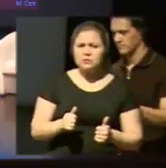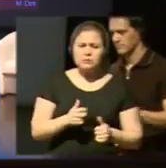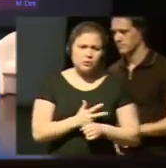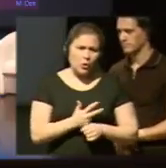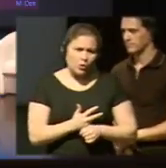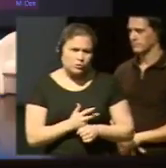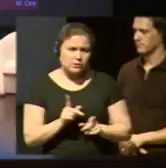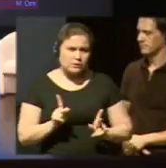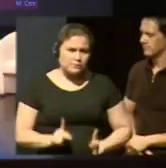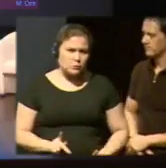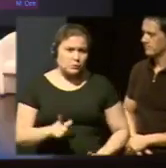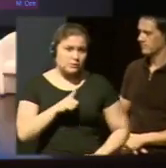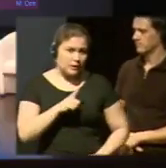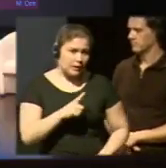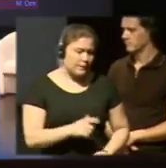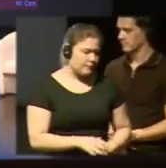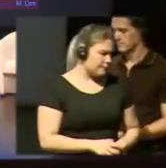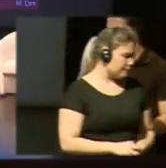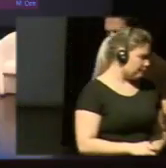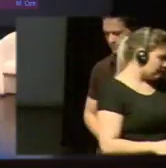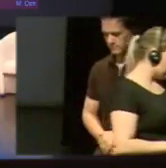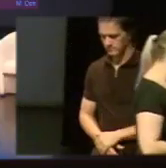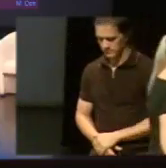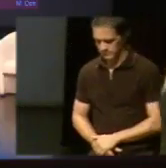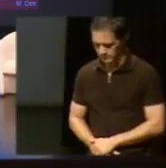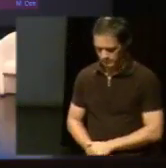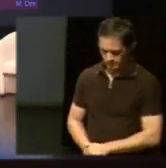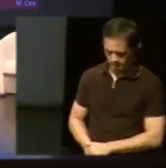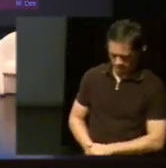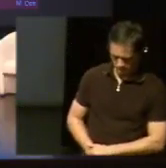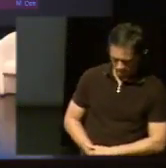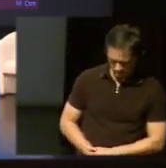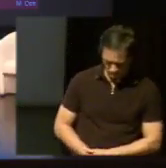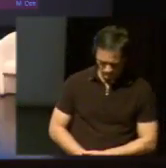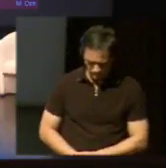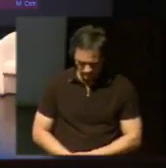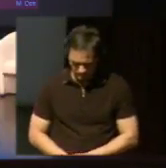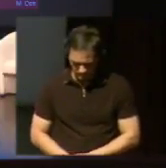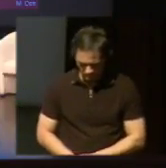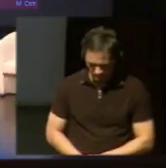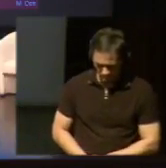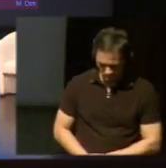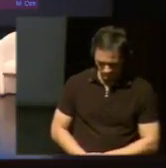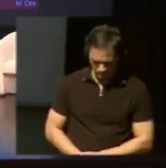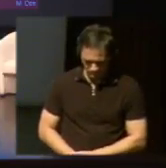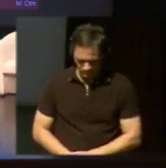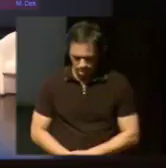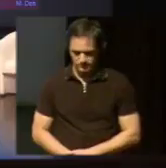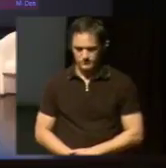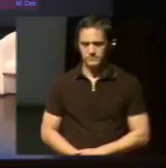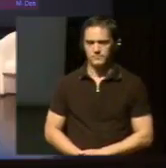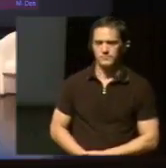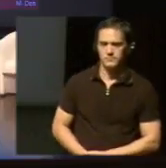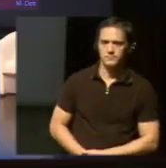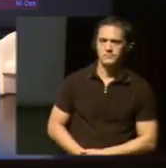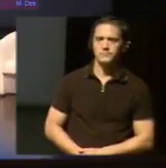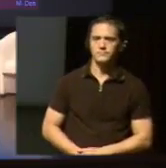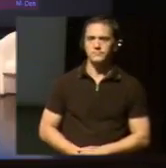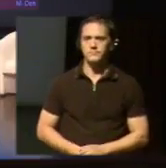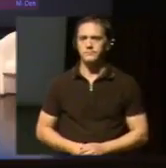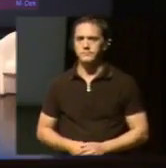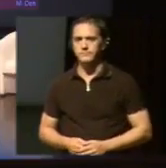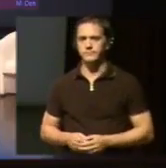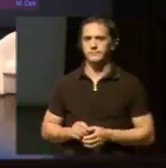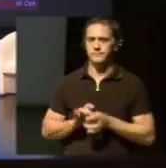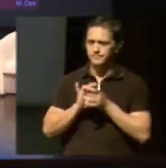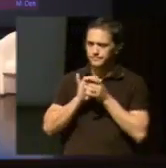idosos essas pessoas têm, ou imagem de mulheres, então se discute isso abertamente. Então os